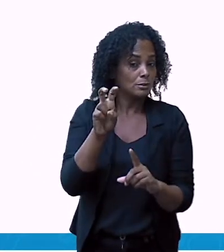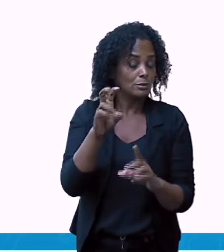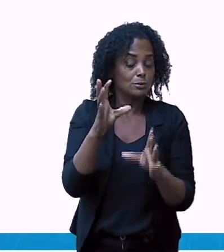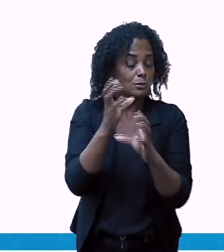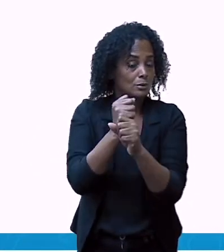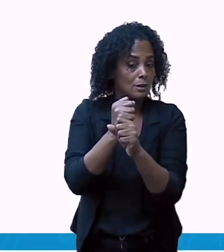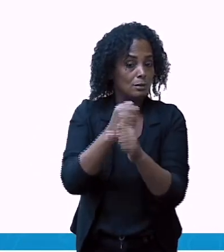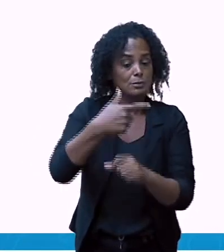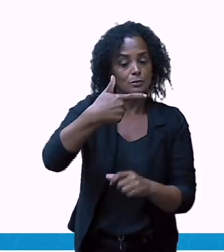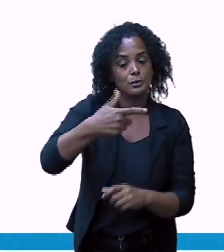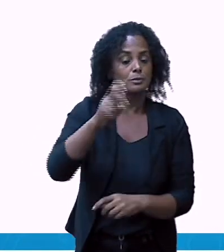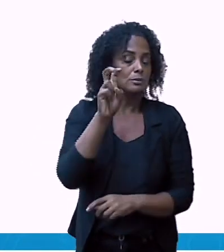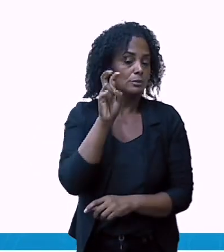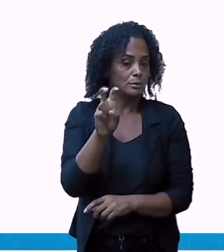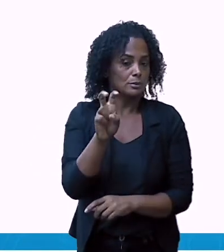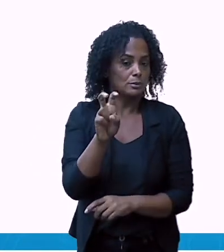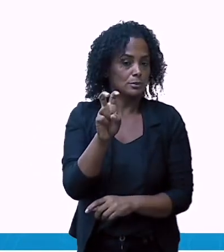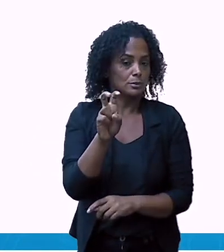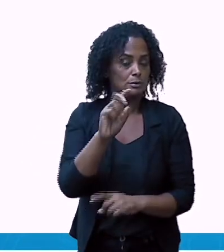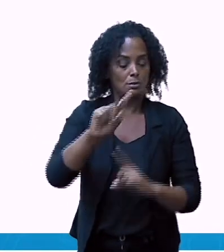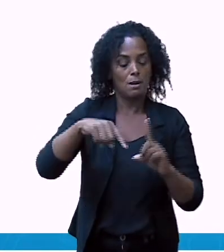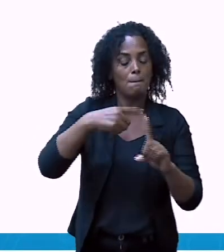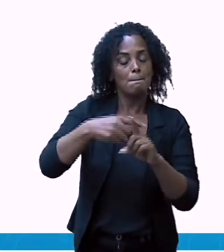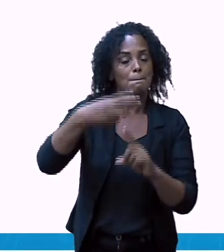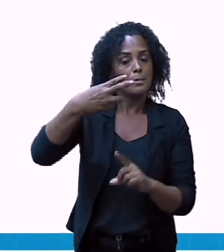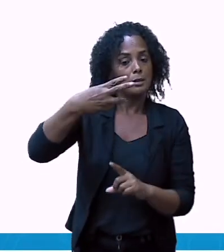25, mais 3, menos 1.